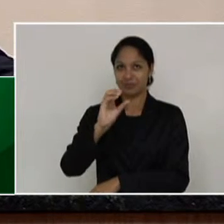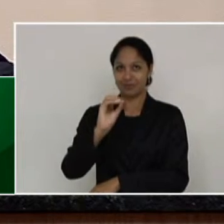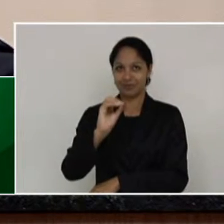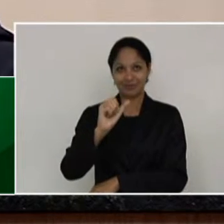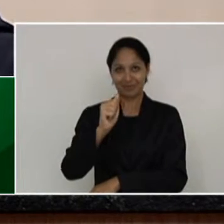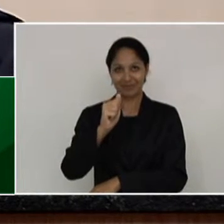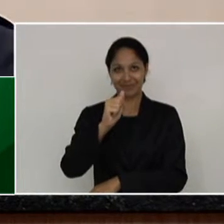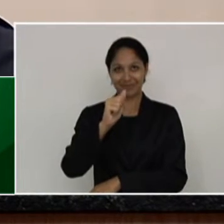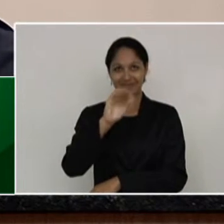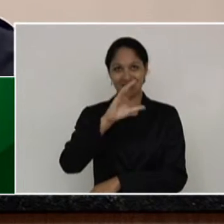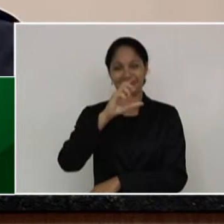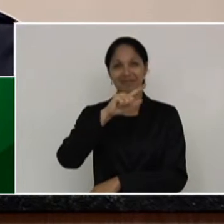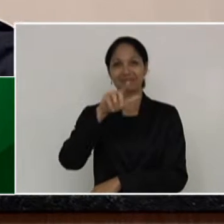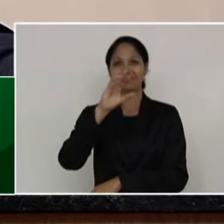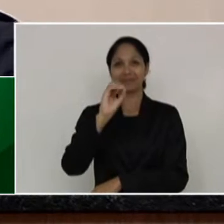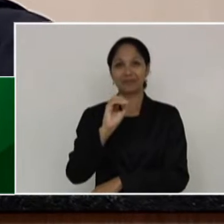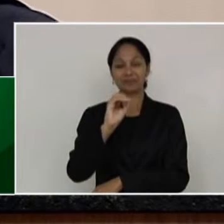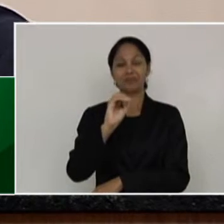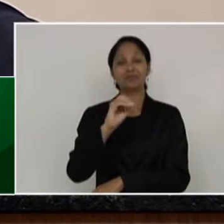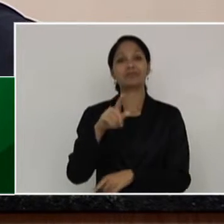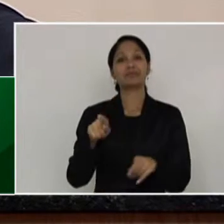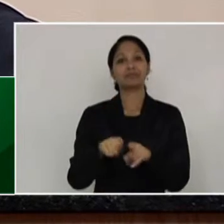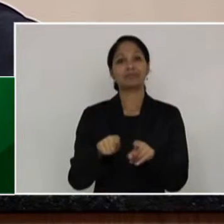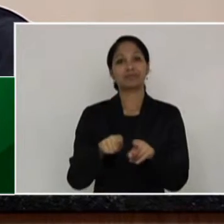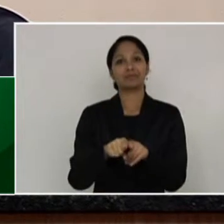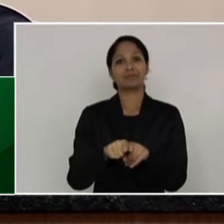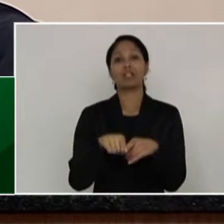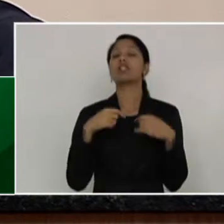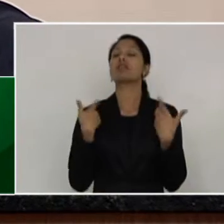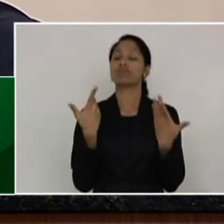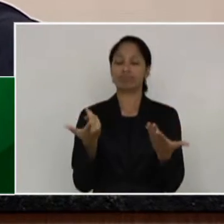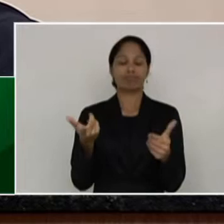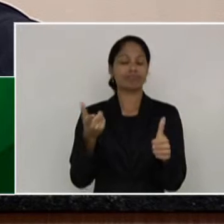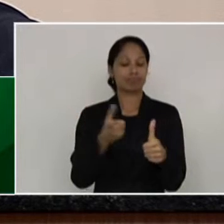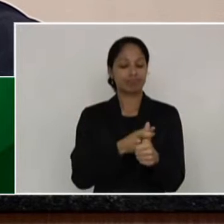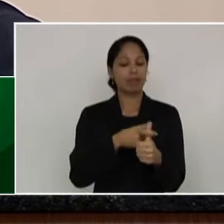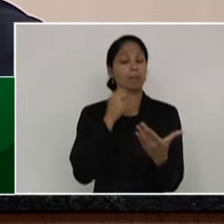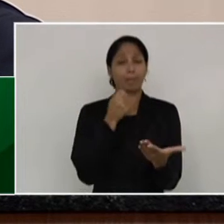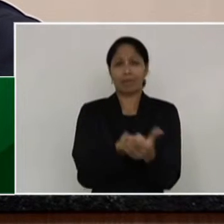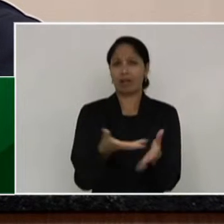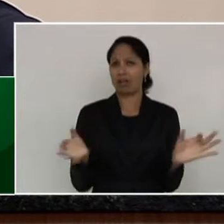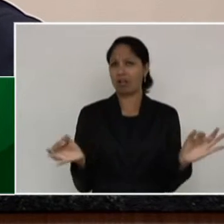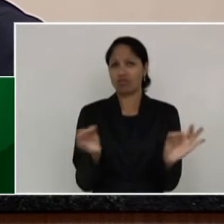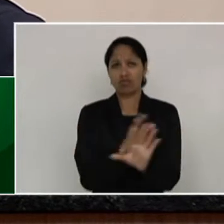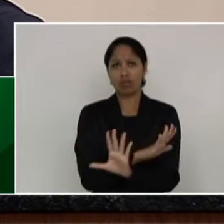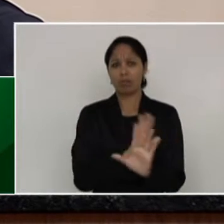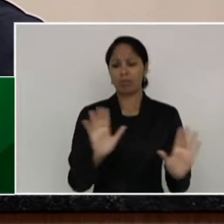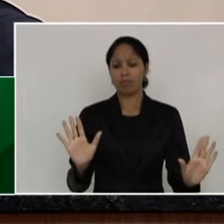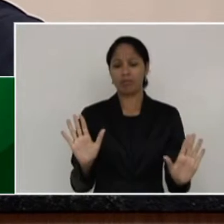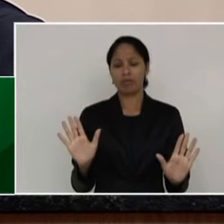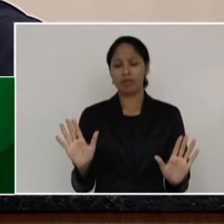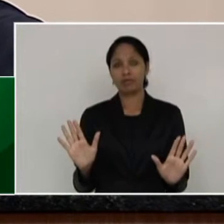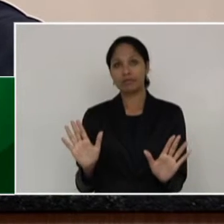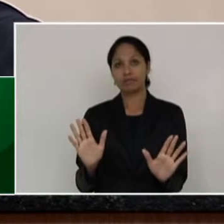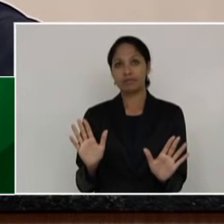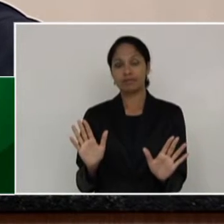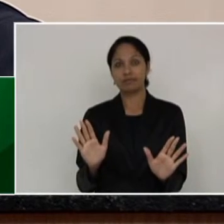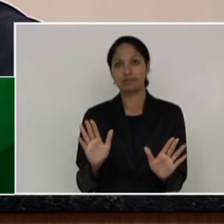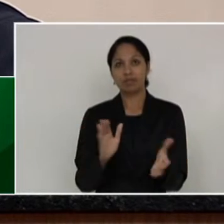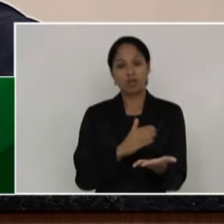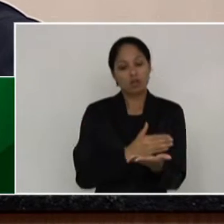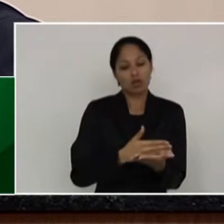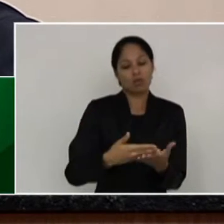tribunais dizendo que nós temos razão e que portanto nossa dívida está paga nós deixaremos o deixaríamos de pagar a partir deste